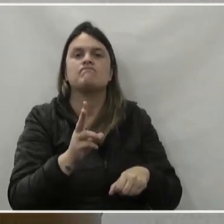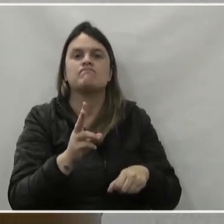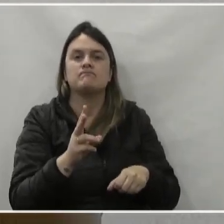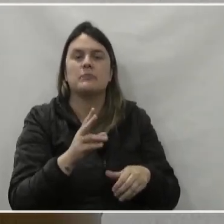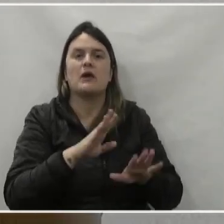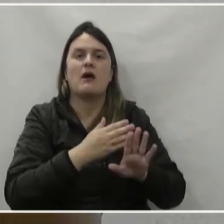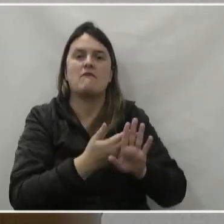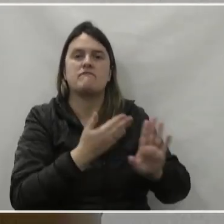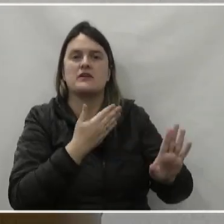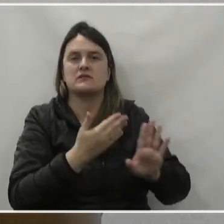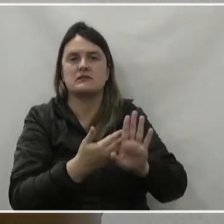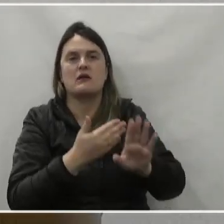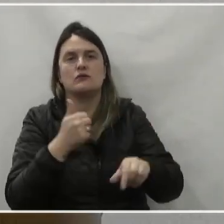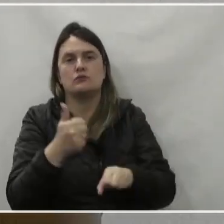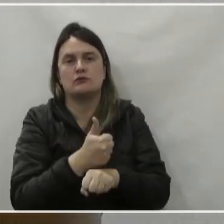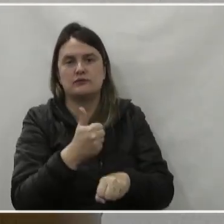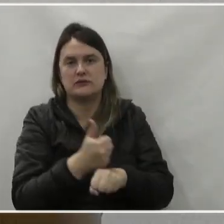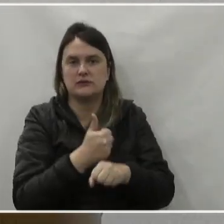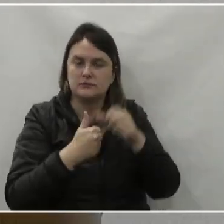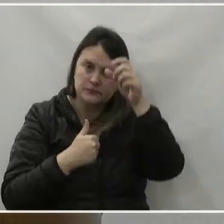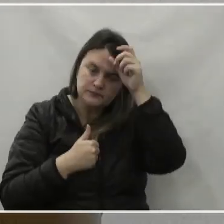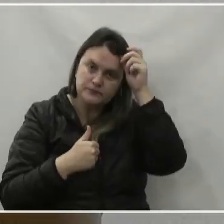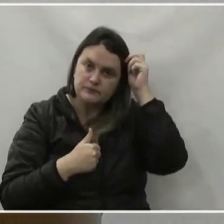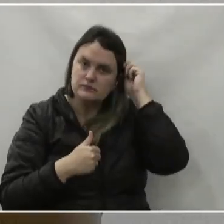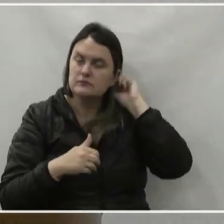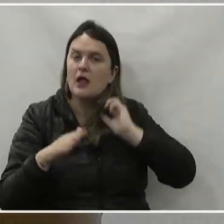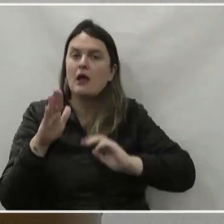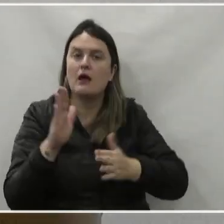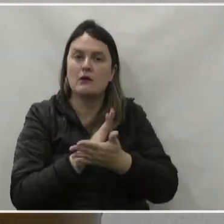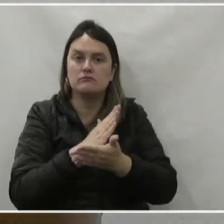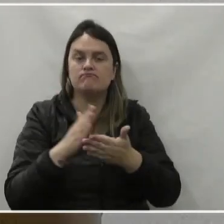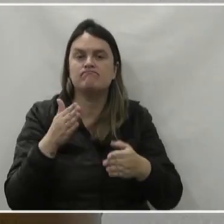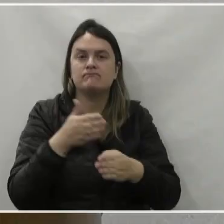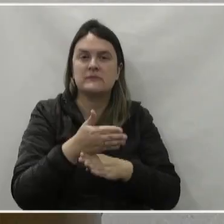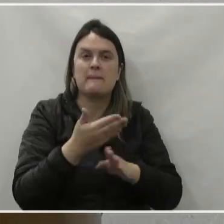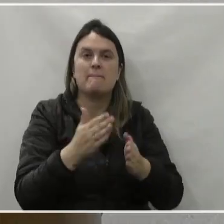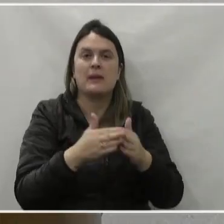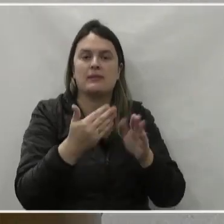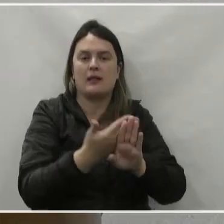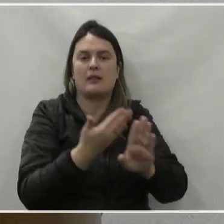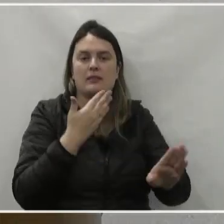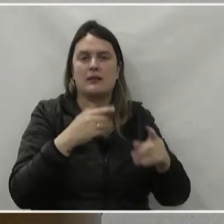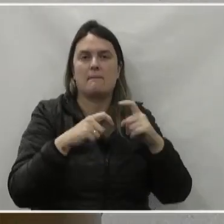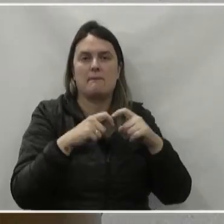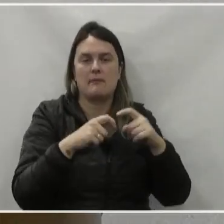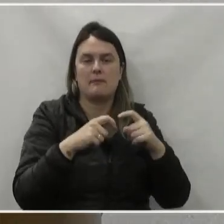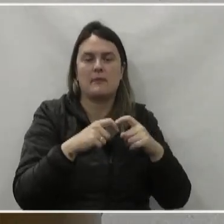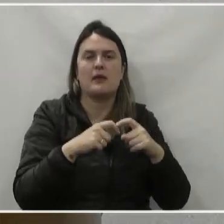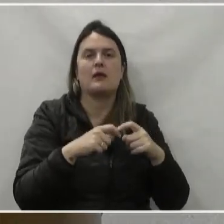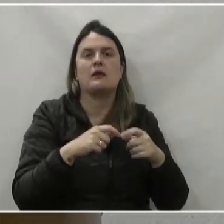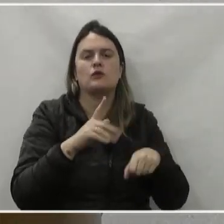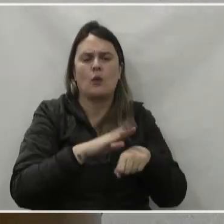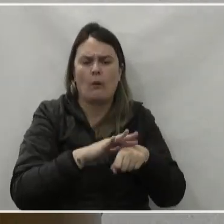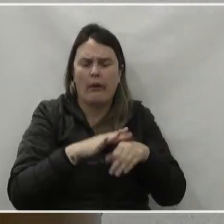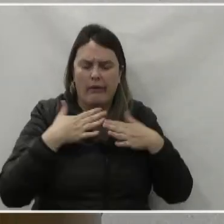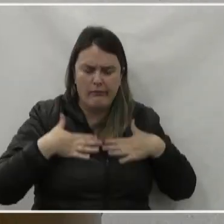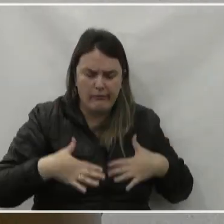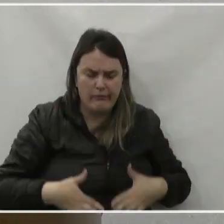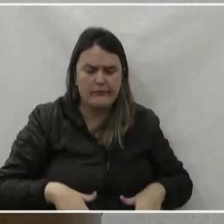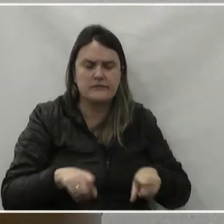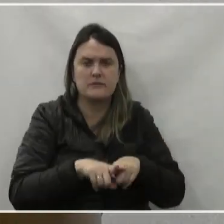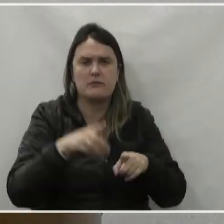se afastarem da profissão. Muitos entram com licenças médicas, desgastados física